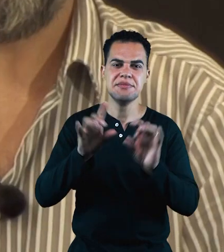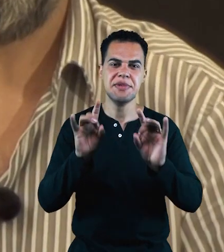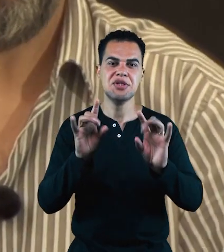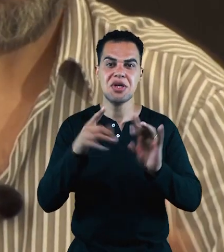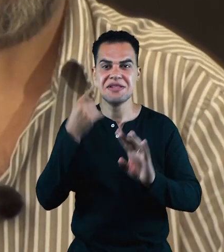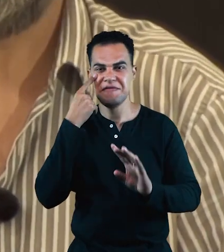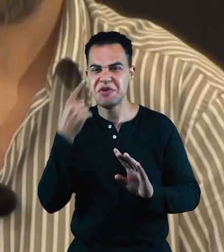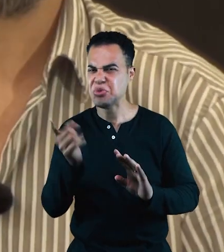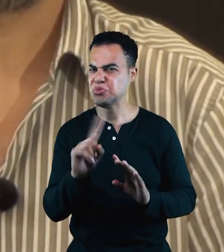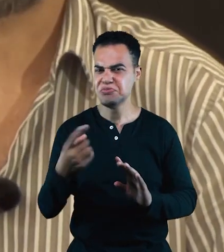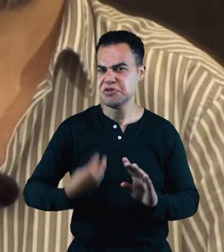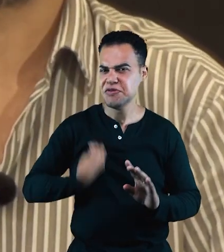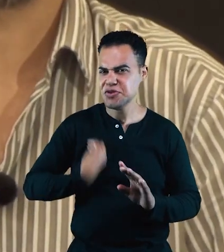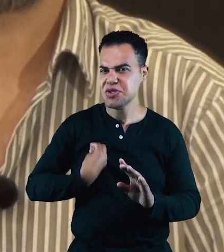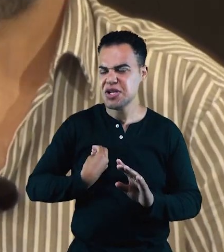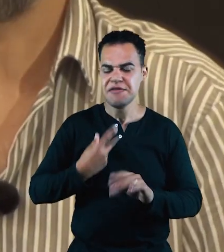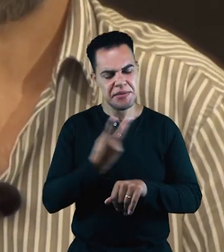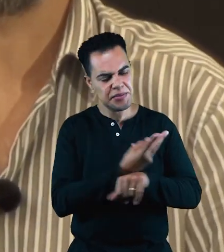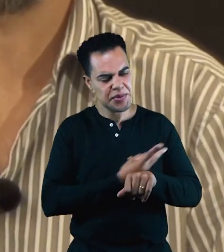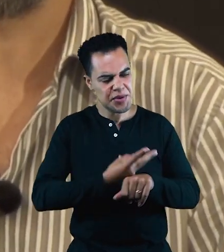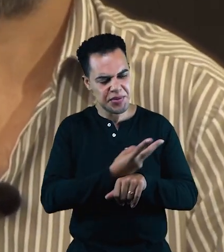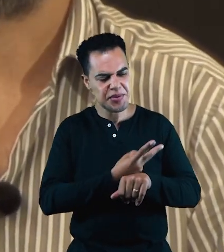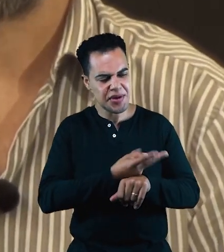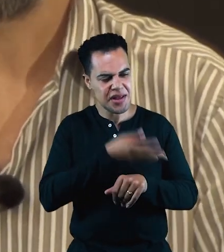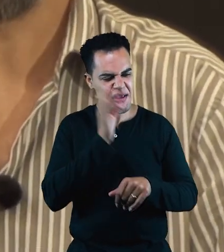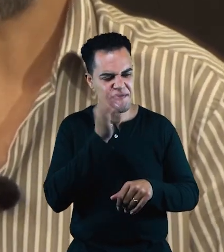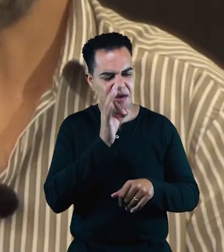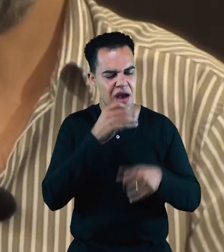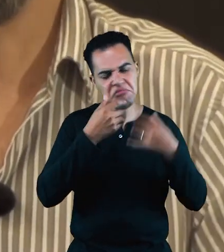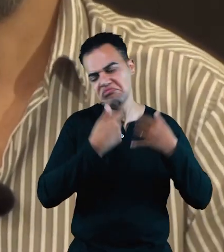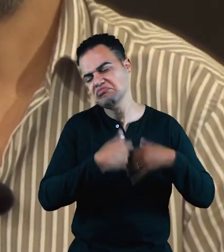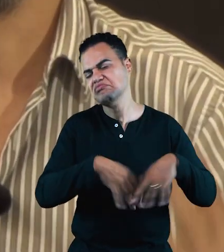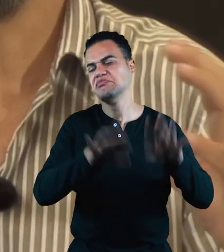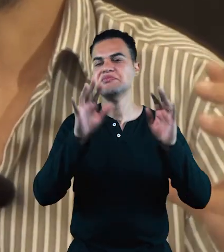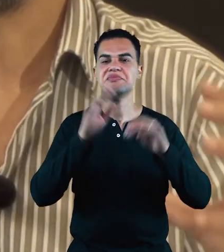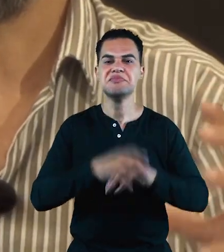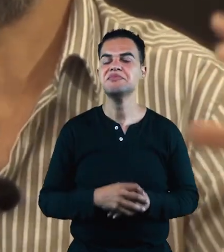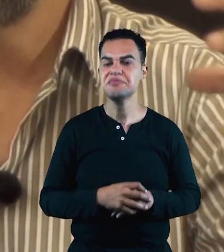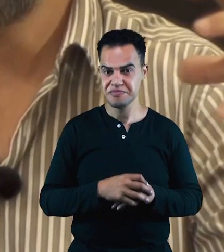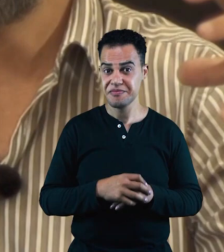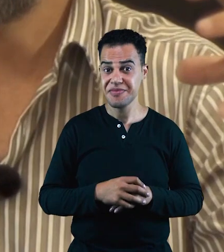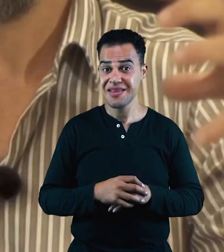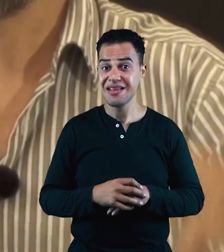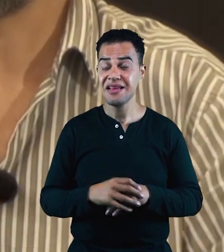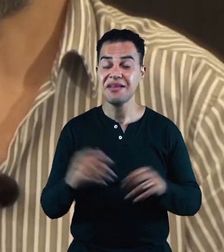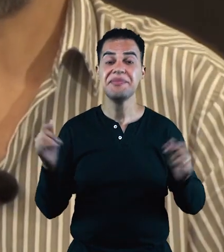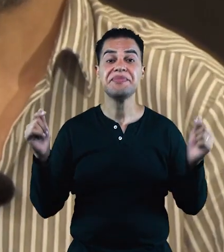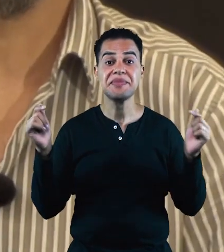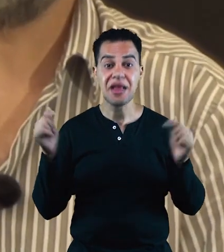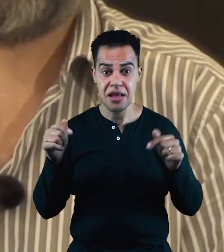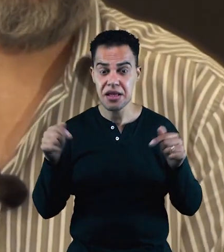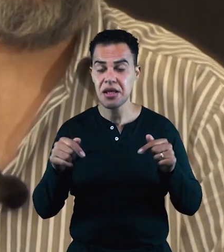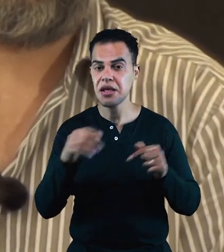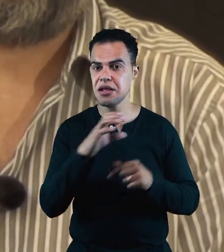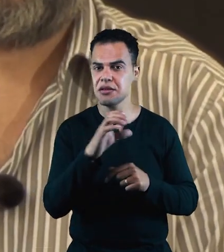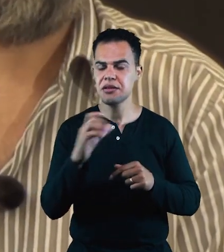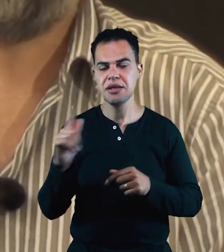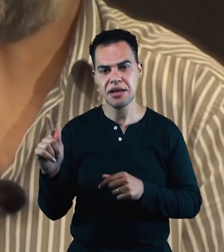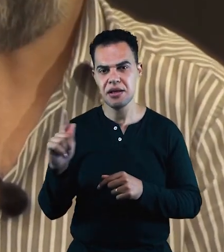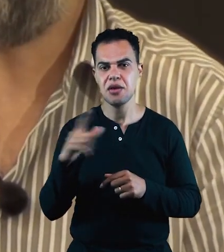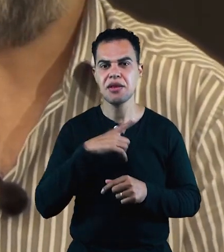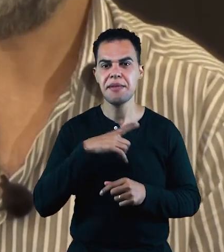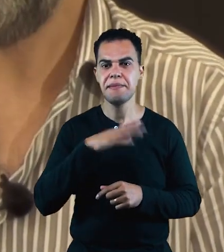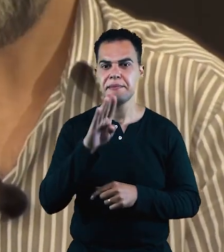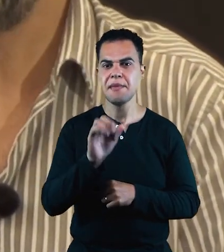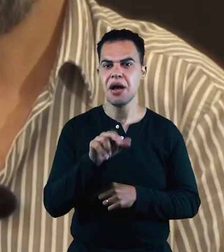estava rolando, partiu para o café e fez riqueza. Então, aqui em Cantagalo, exatamente nós temos